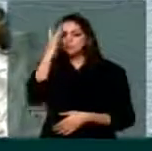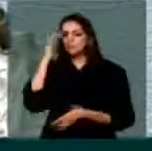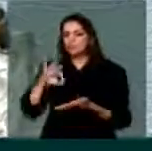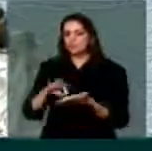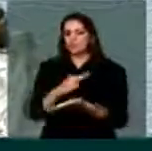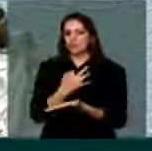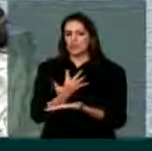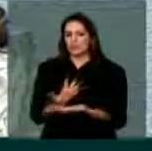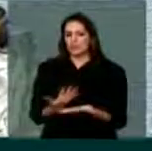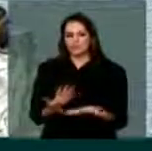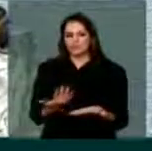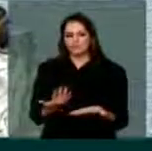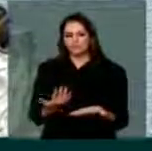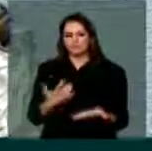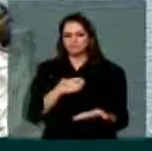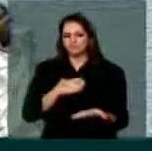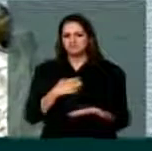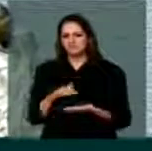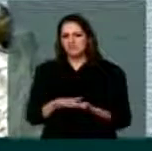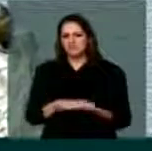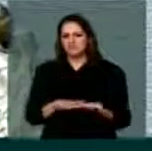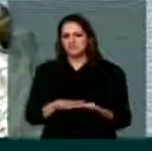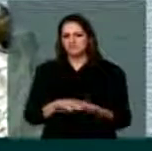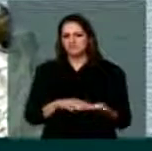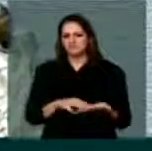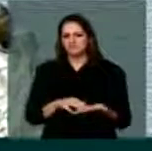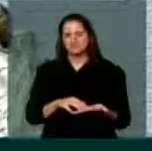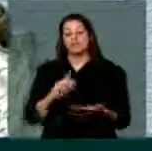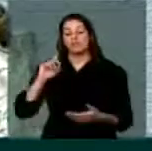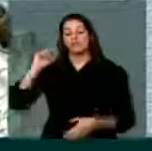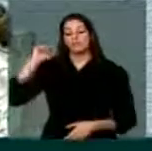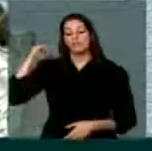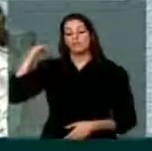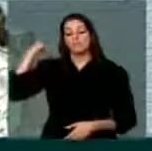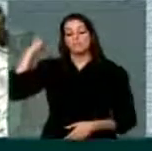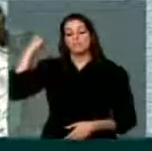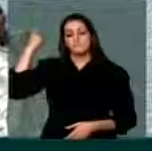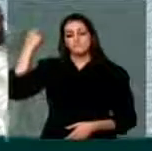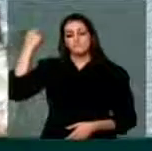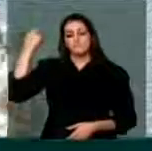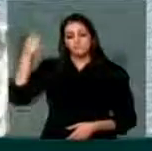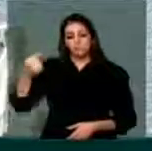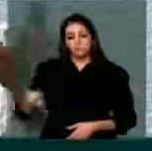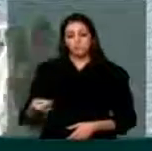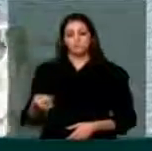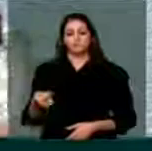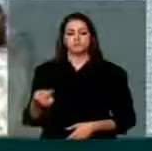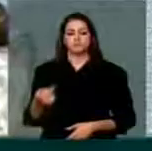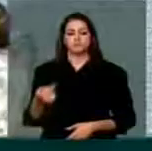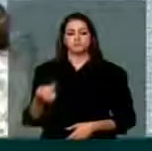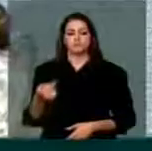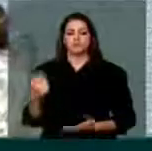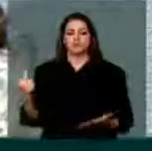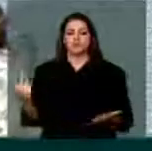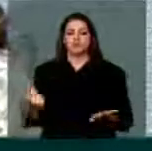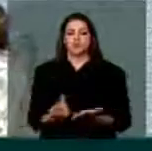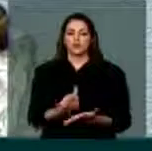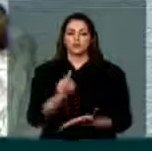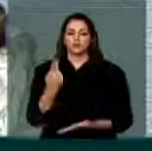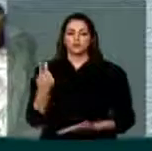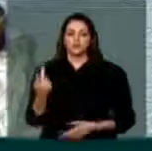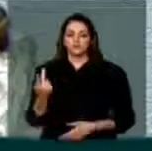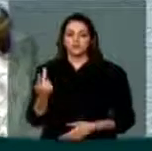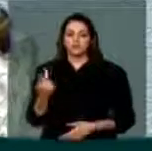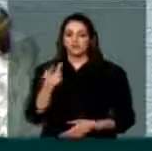para mim, não quis dizer absolutamente nada. Eu só soube do teor desse contrato depois